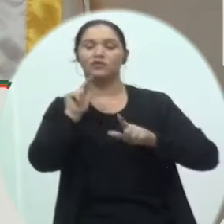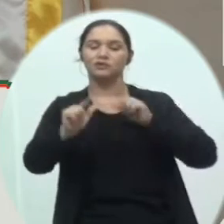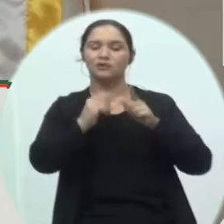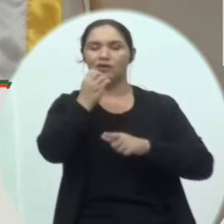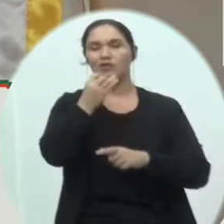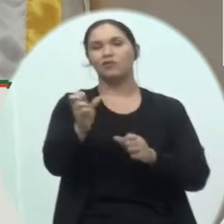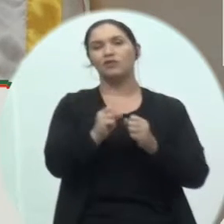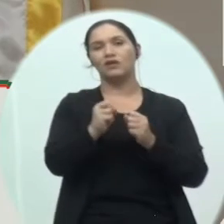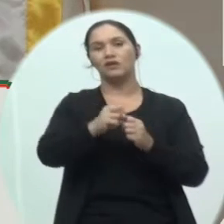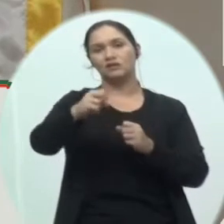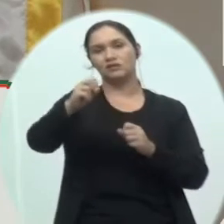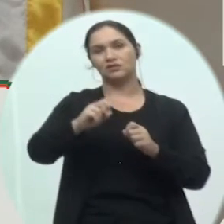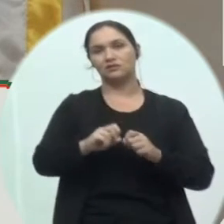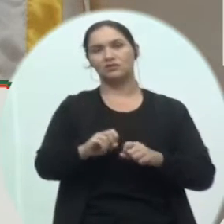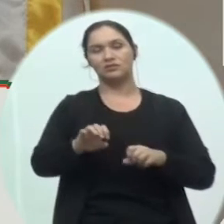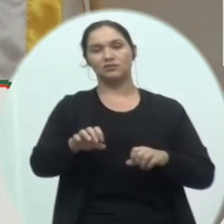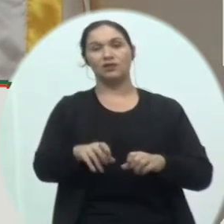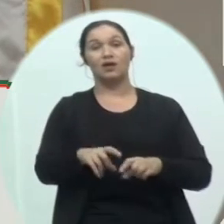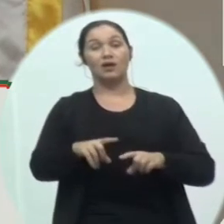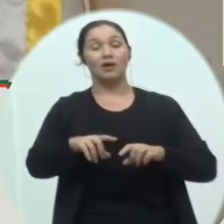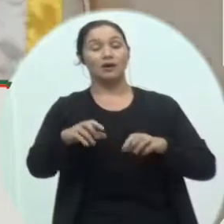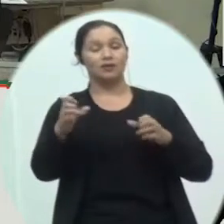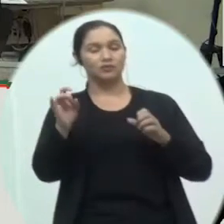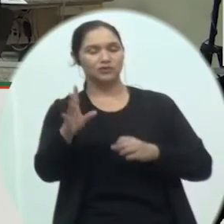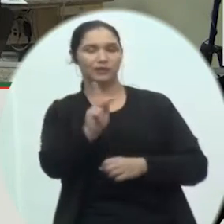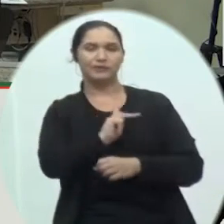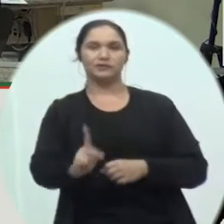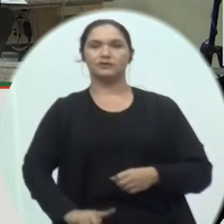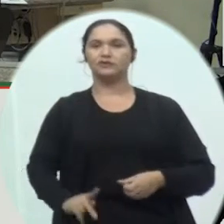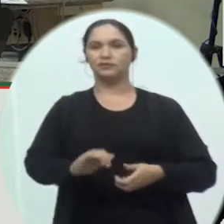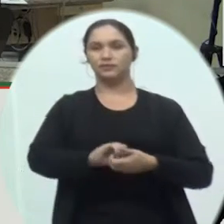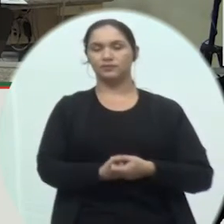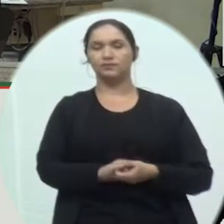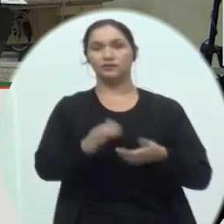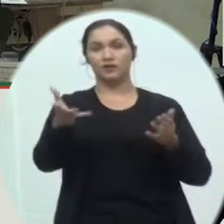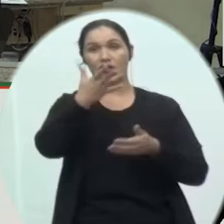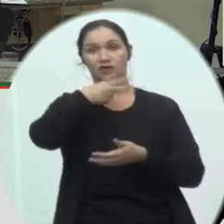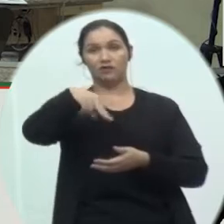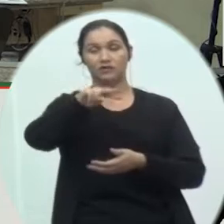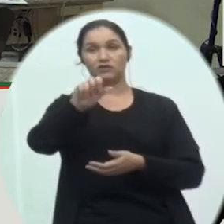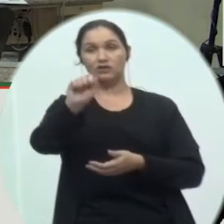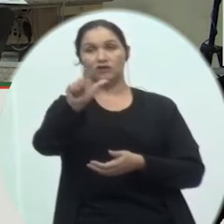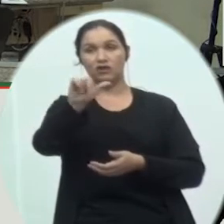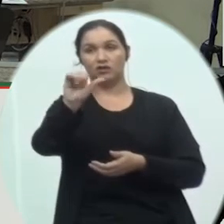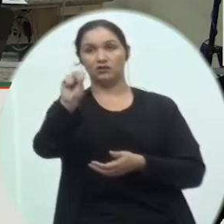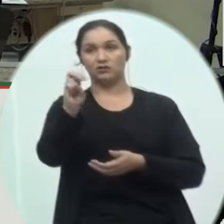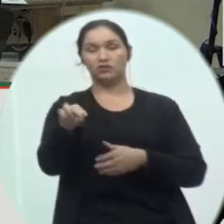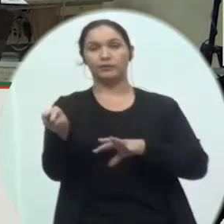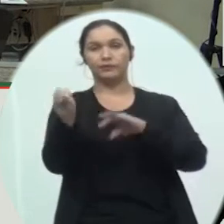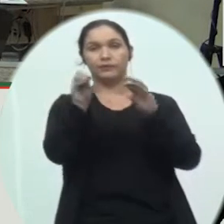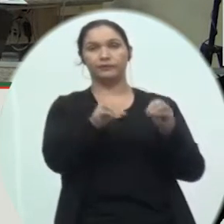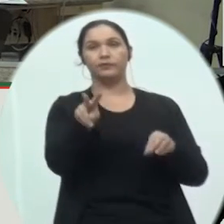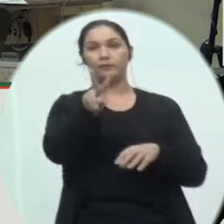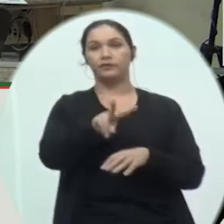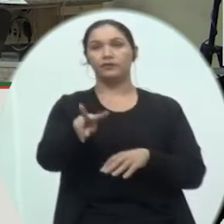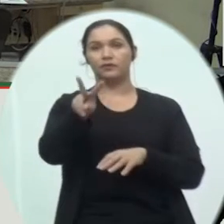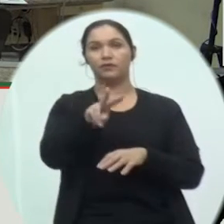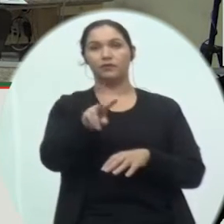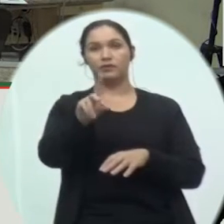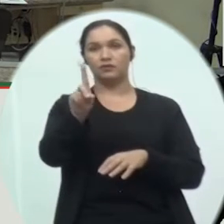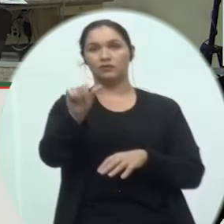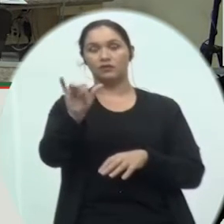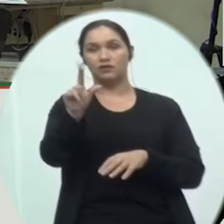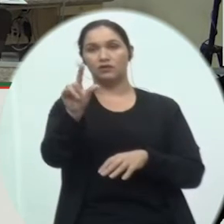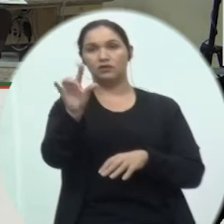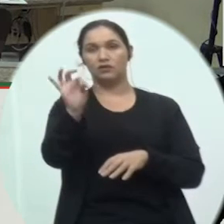prefeito municipal. Seria isso. Obrigado, senhor presidente. Com a palavra o vereador Alisson Pires. Declina. Com a palavra o vereador